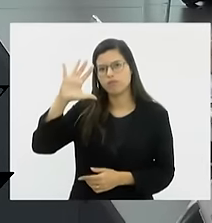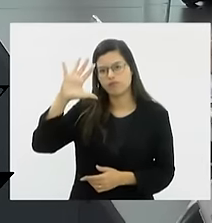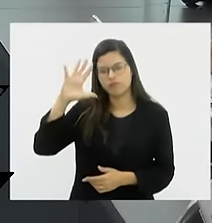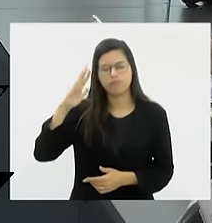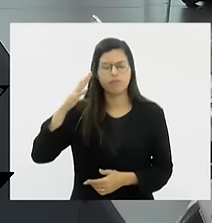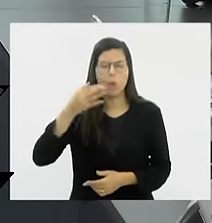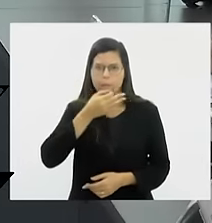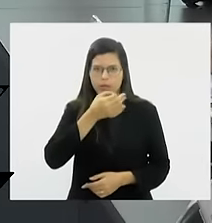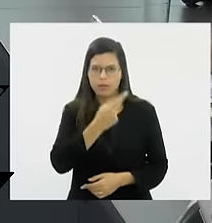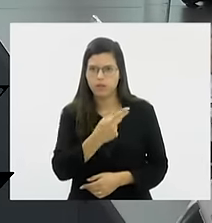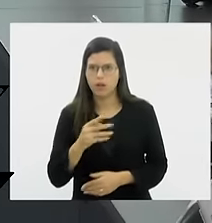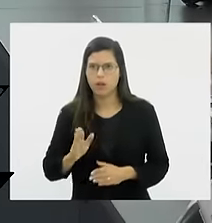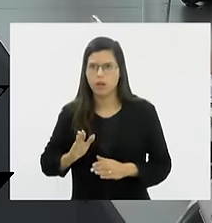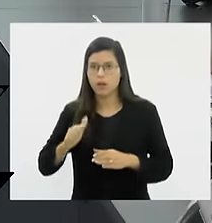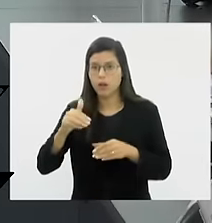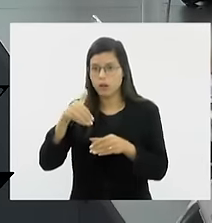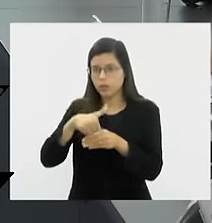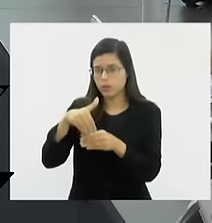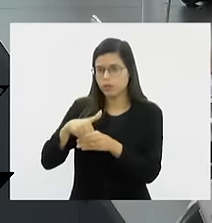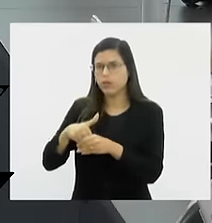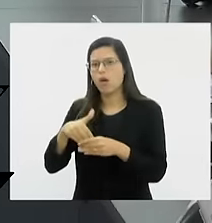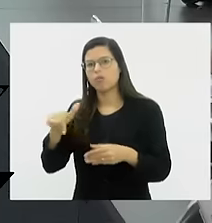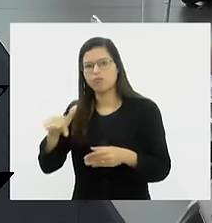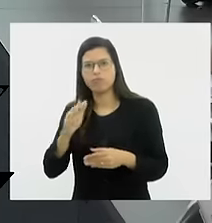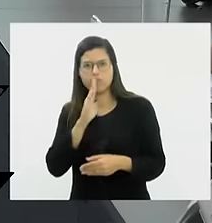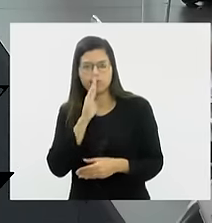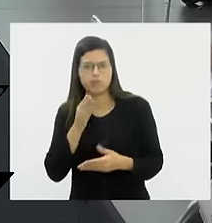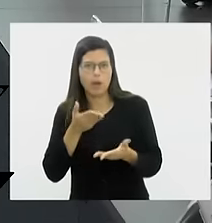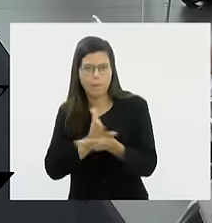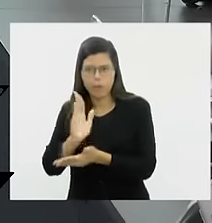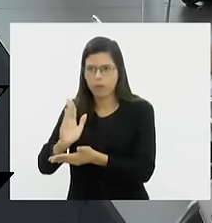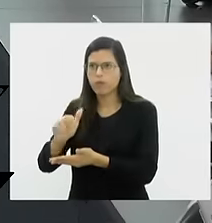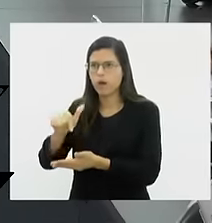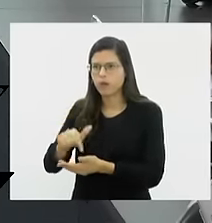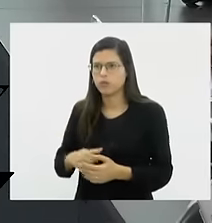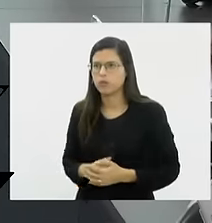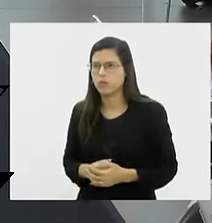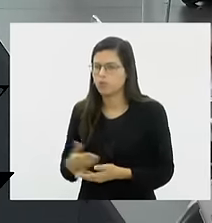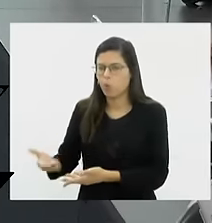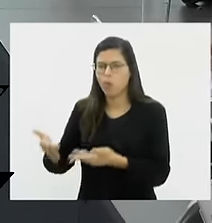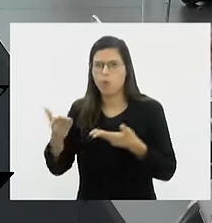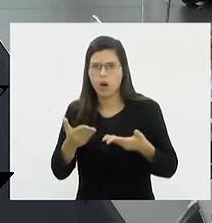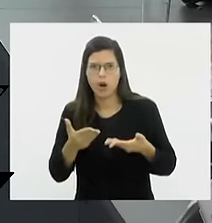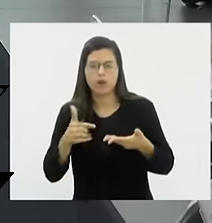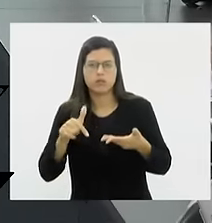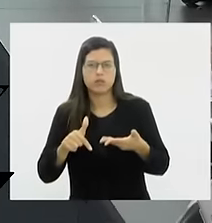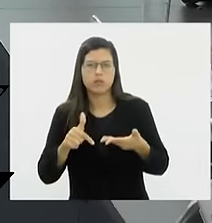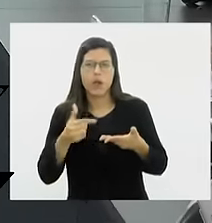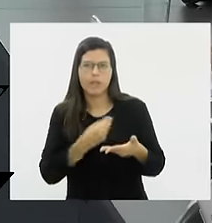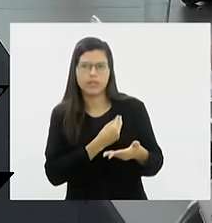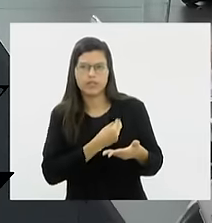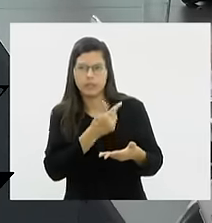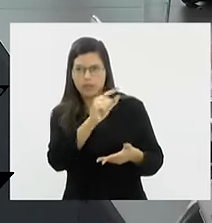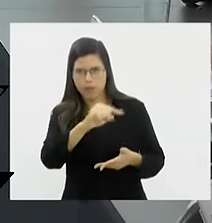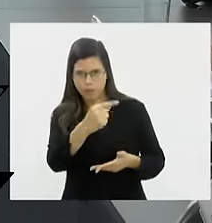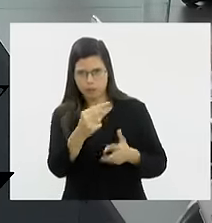que aprovam, permaneçam como estão, aprovada a convocação para fazer citados para poder participar da próxima. Presidente, só um minuto, por favor.